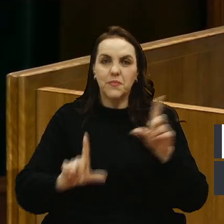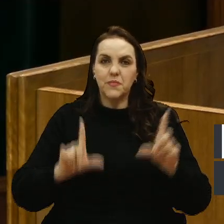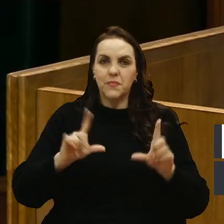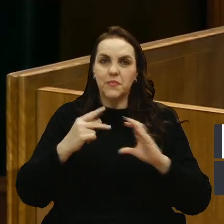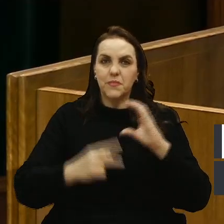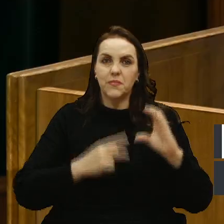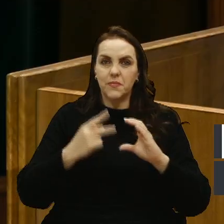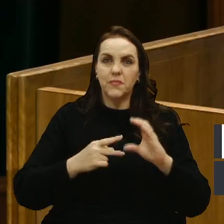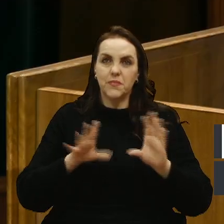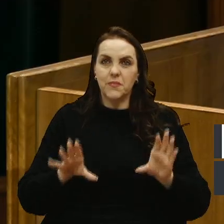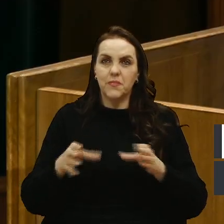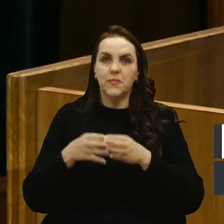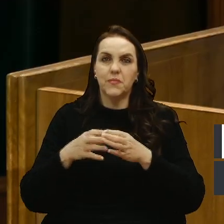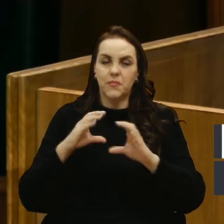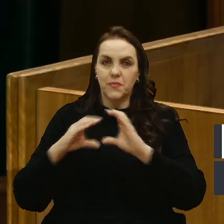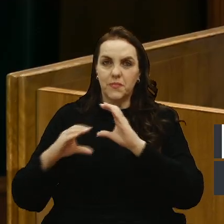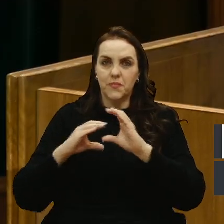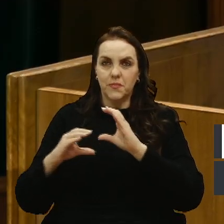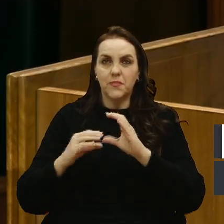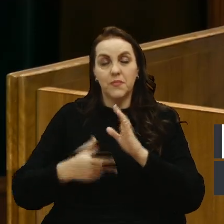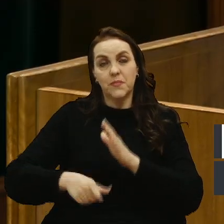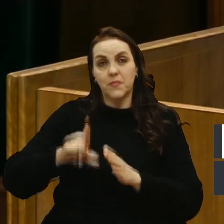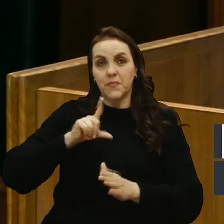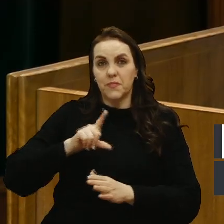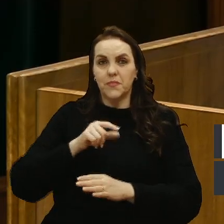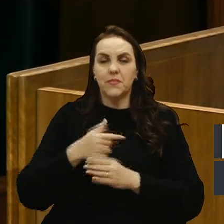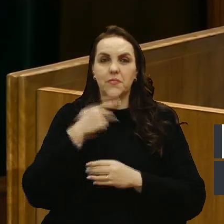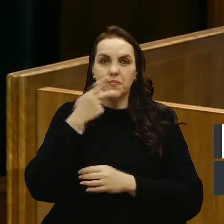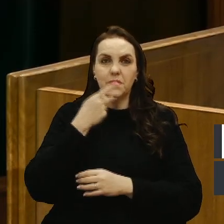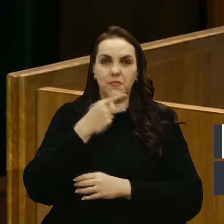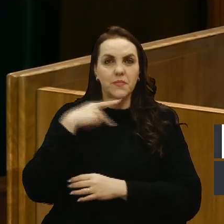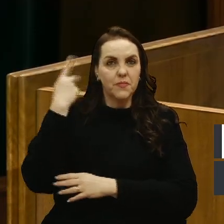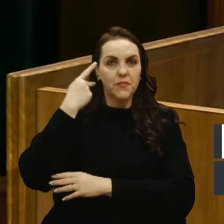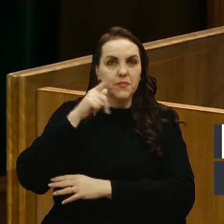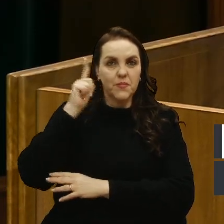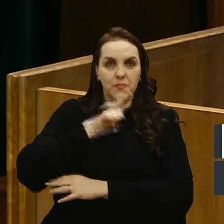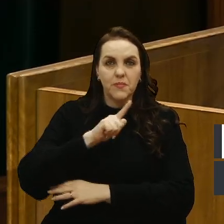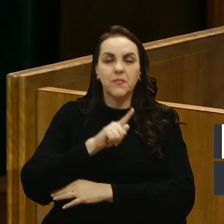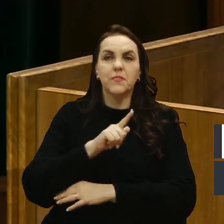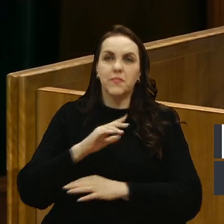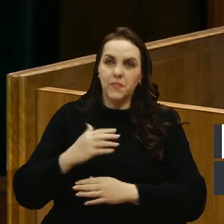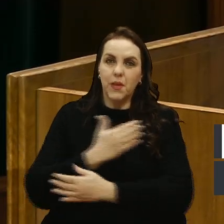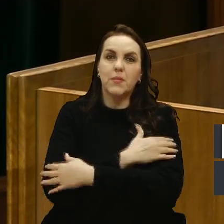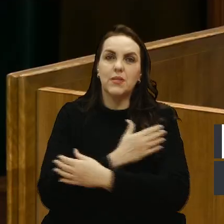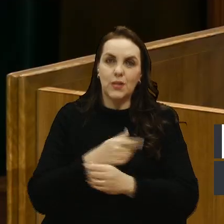equipe de comunicação, já antes mencionado pelo vereador Lucas Carenhato, que abraçaram